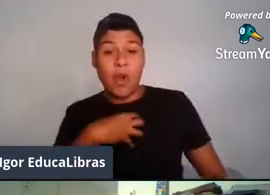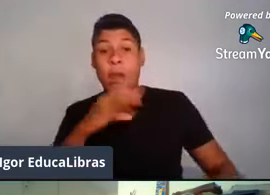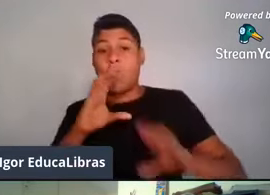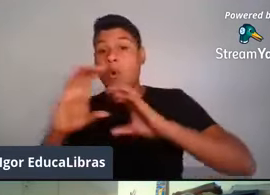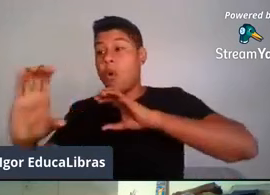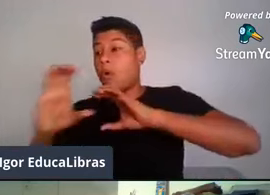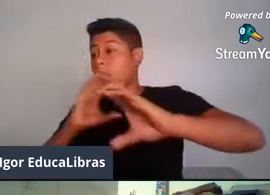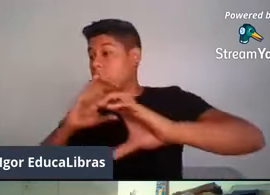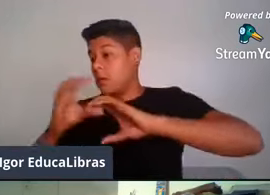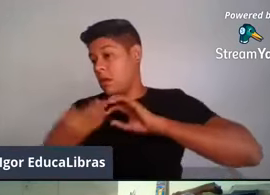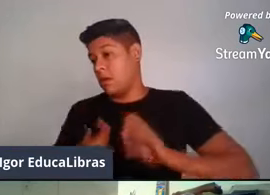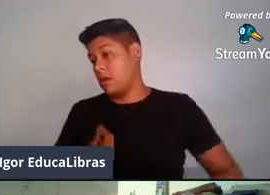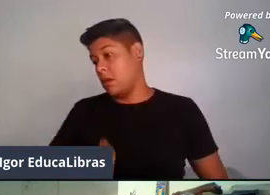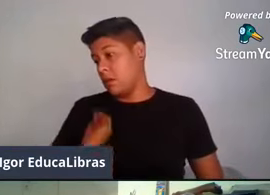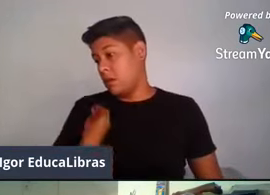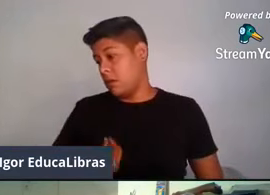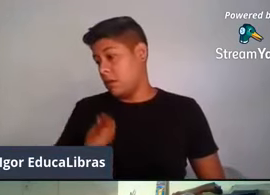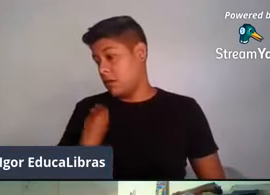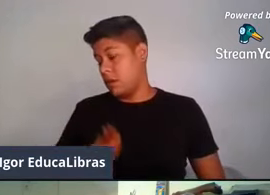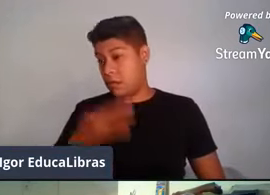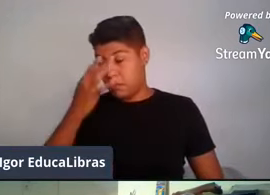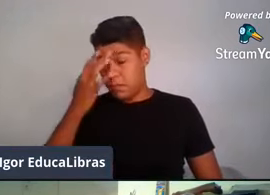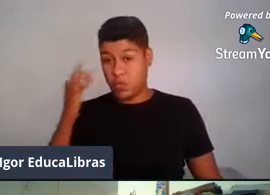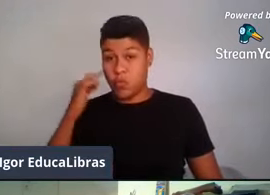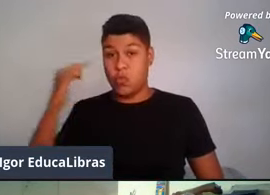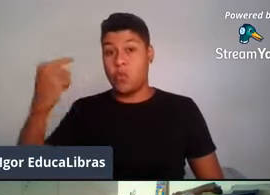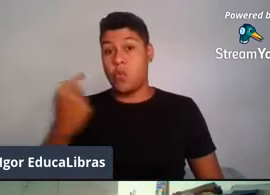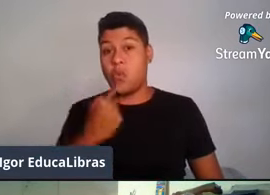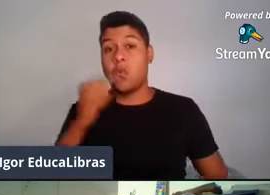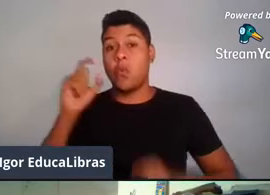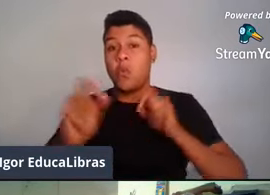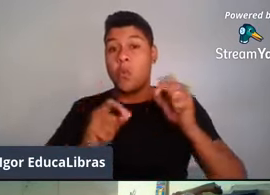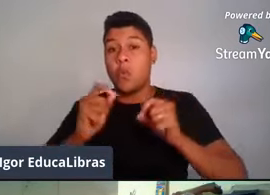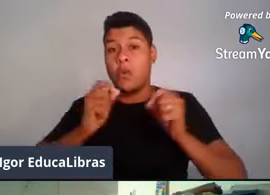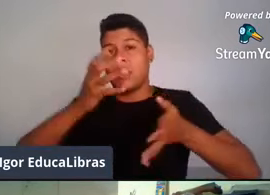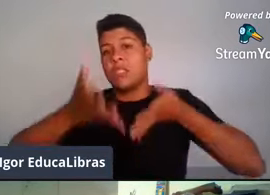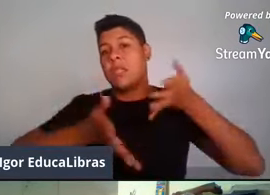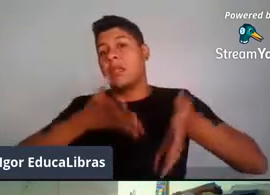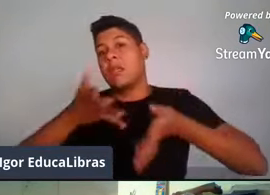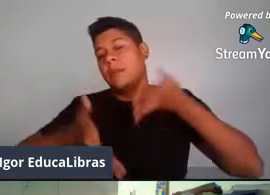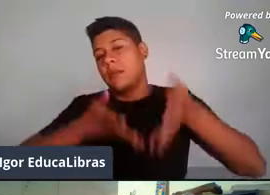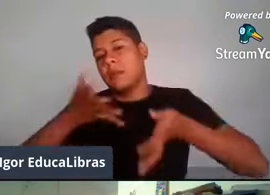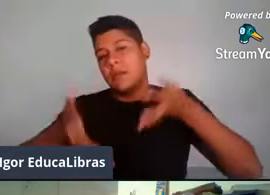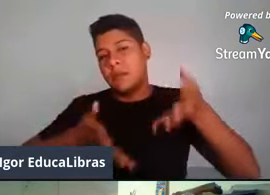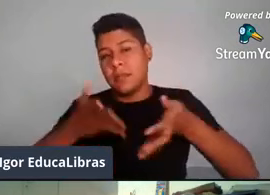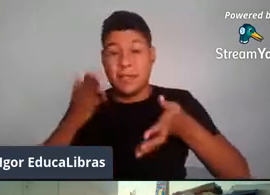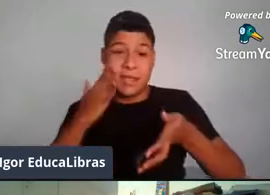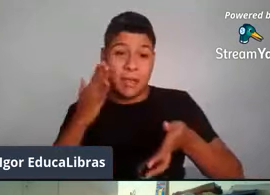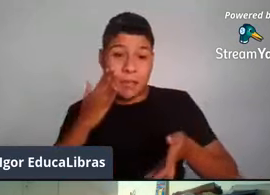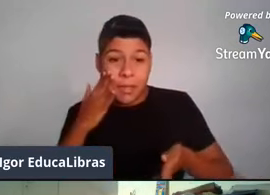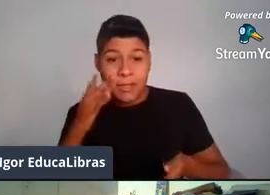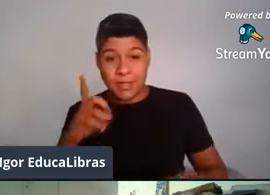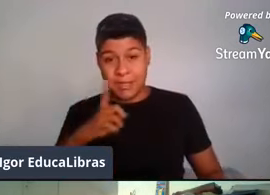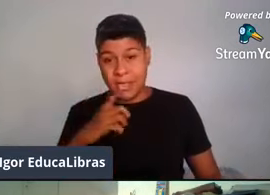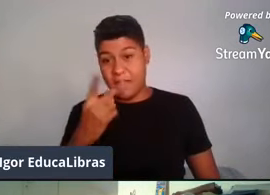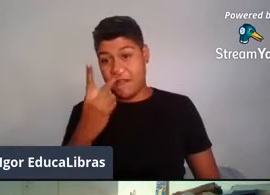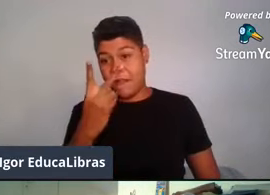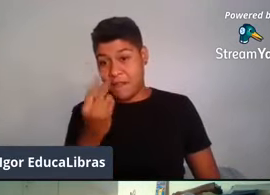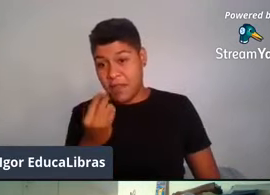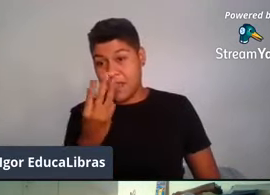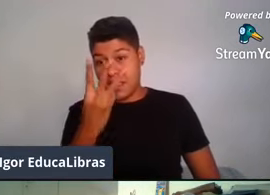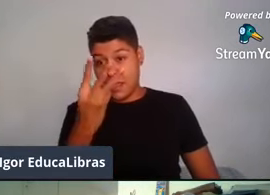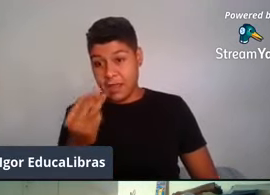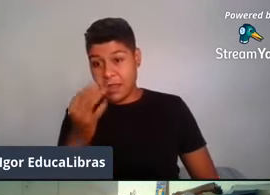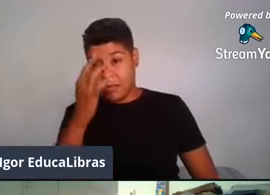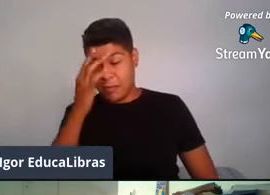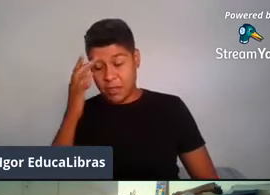mais presente entre a comunidade surda é a língua brasileira de sinais. Se você tem 20, 30 funcionários,